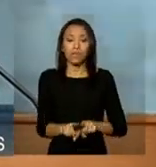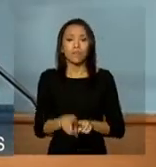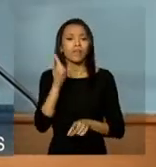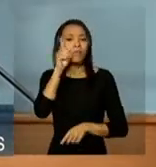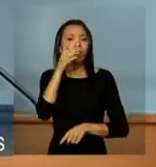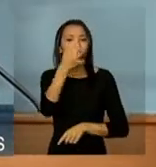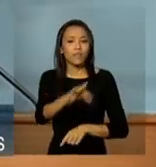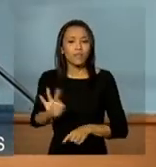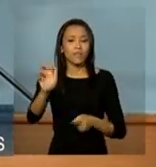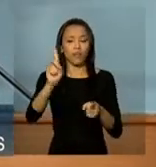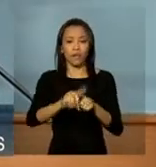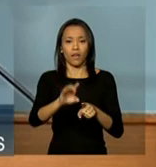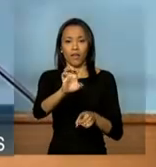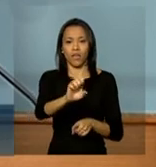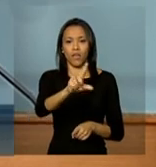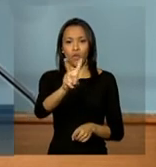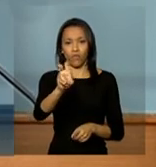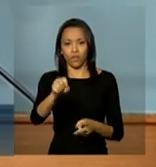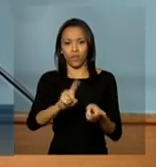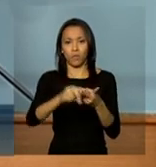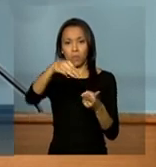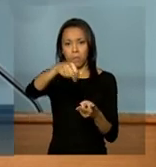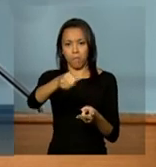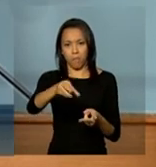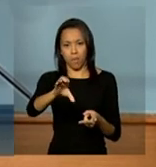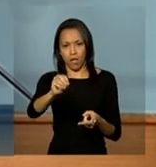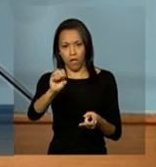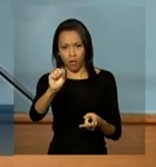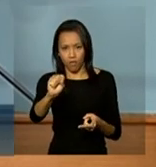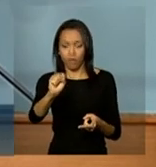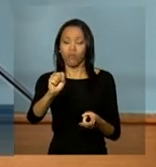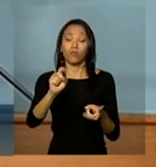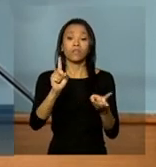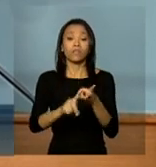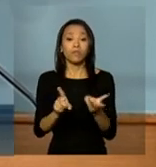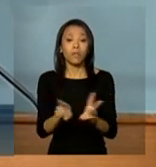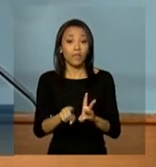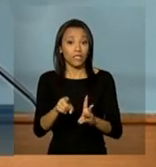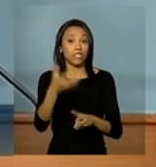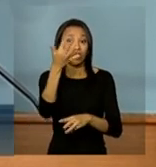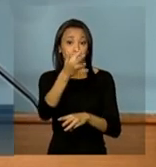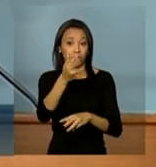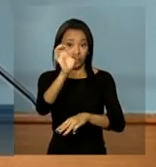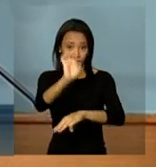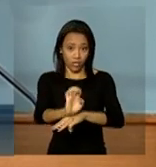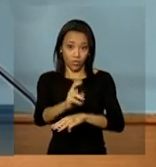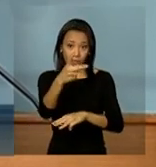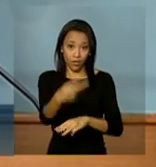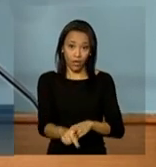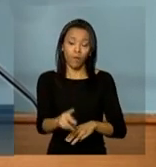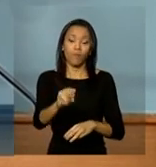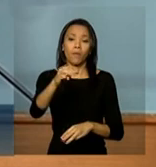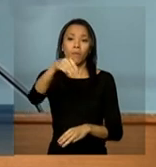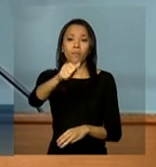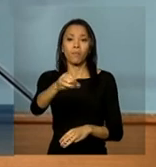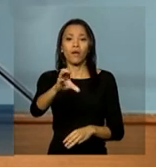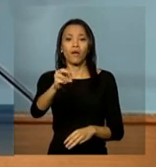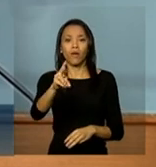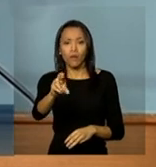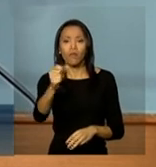federais Elvino Bongás, Marco Maia, aqui presentes, os deputados estaduais Marcos Daneluz,